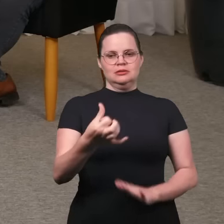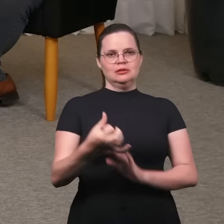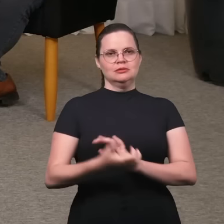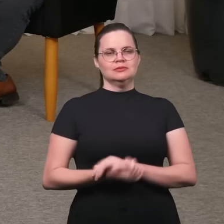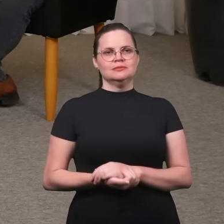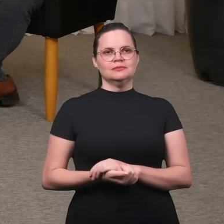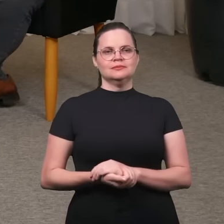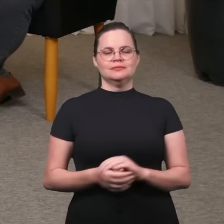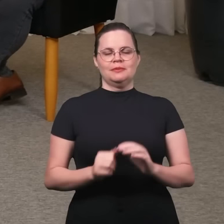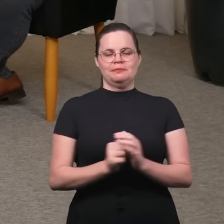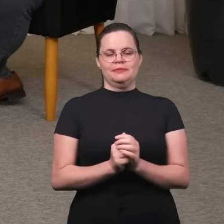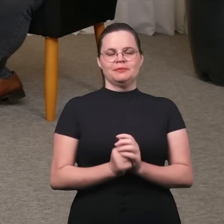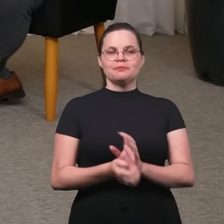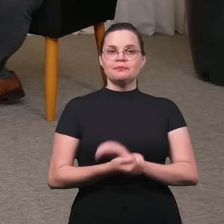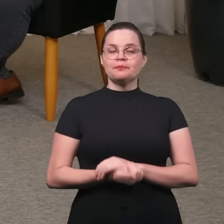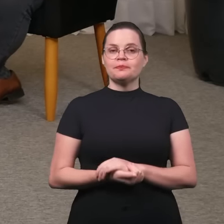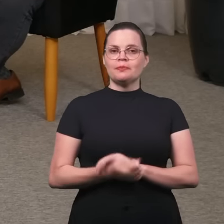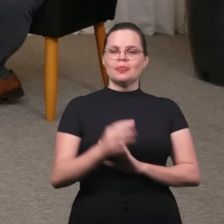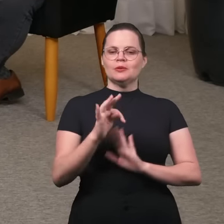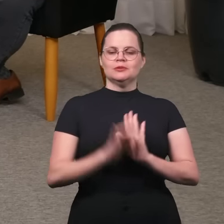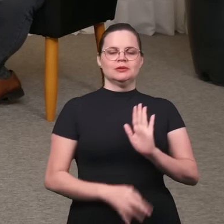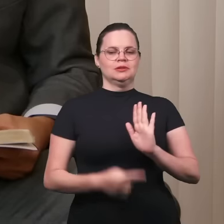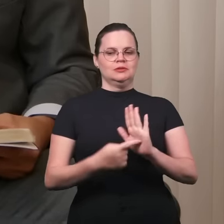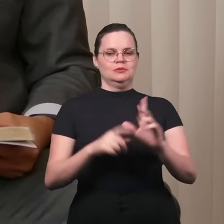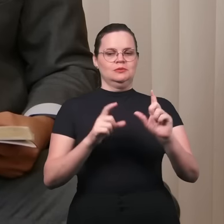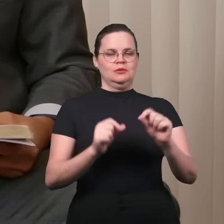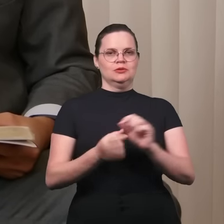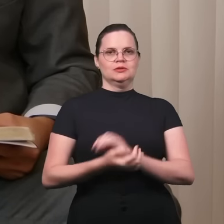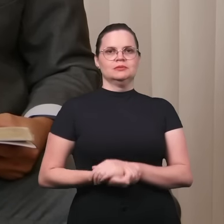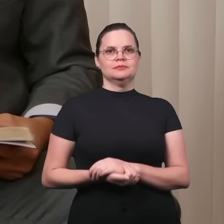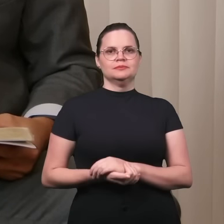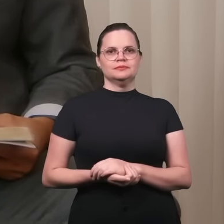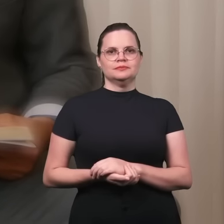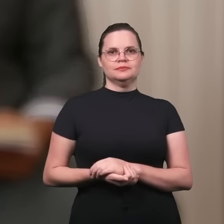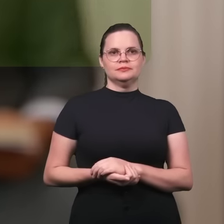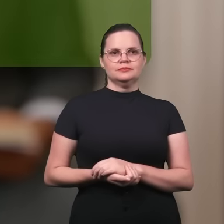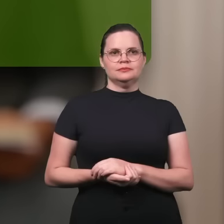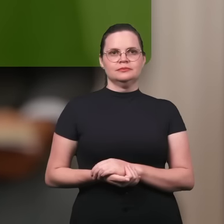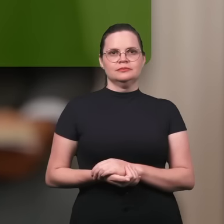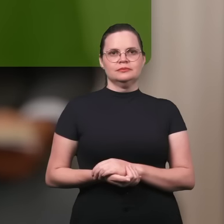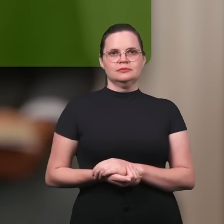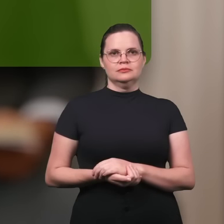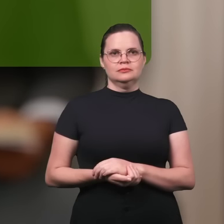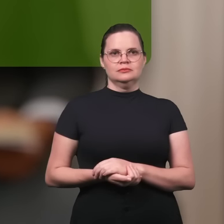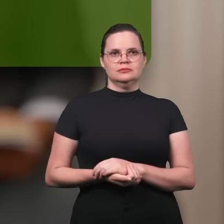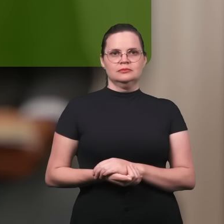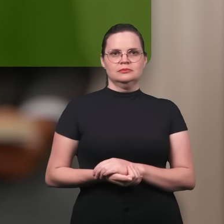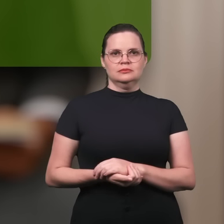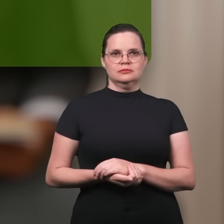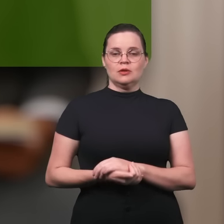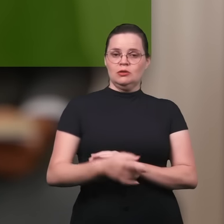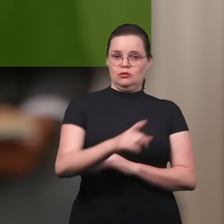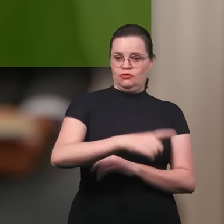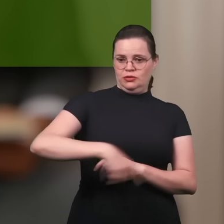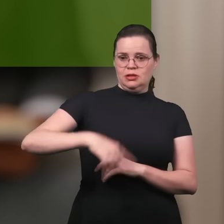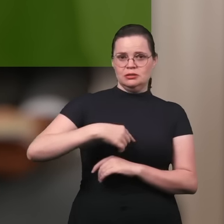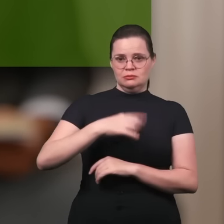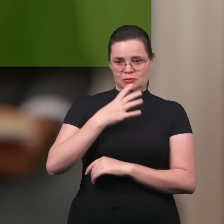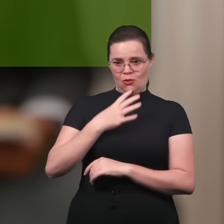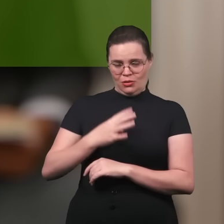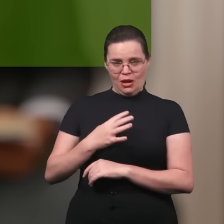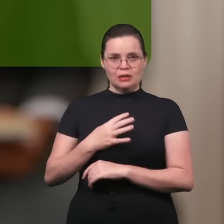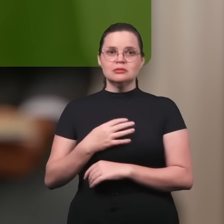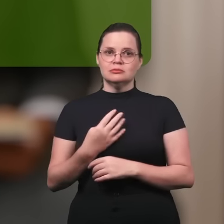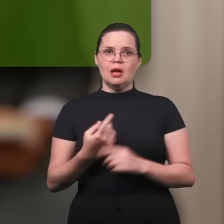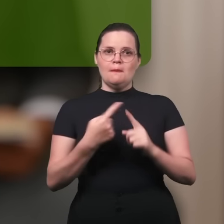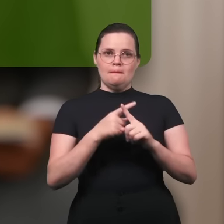6. Amém. Diz assim a palavra do Senhor, a partir do verso 4. Dentre os que me conhecem, farei menção de